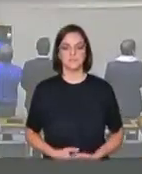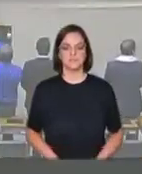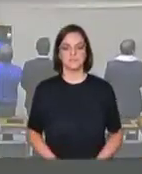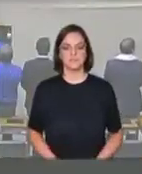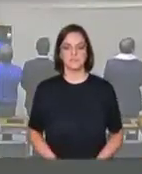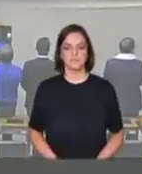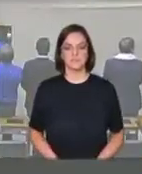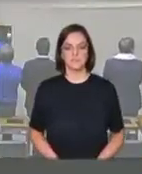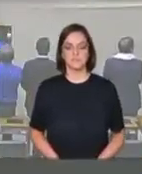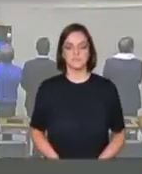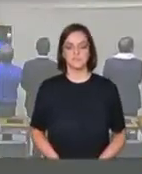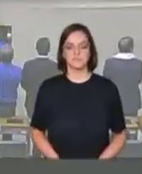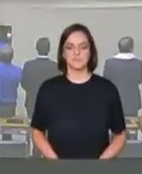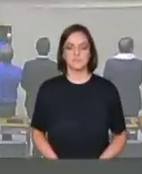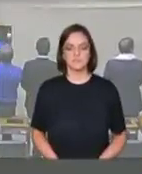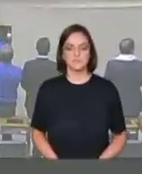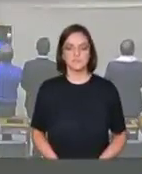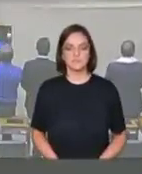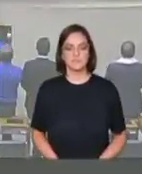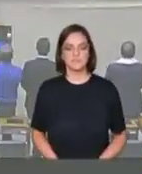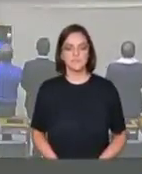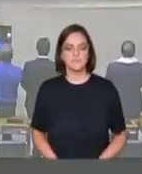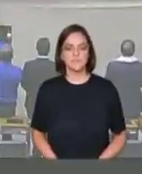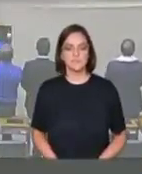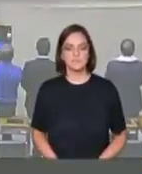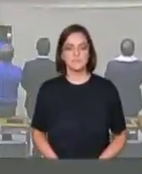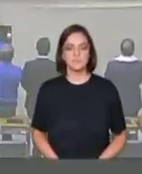O Antônio de Paula nunca jogou bola na vida, não sabe, né?